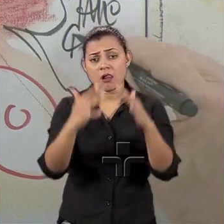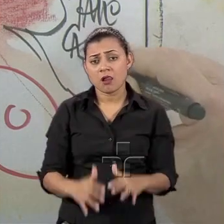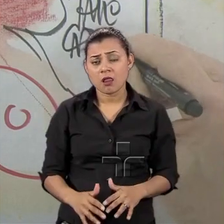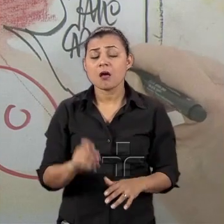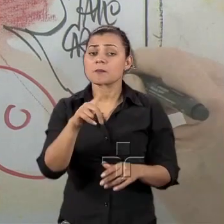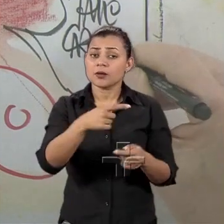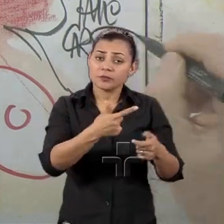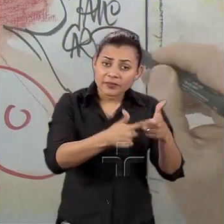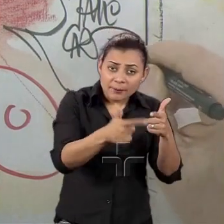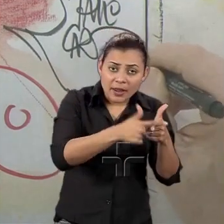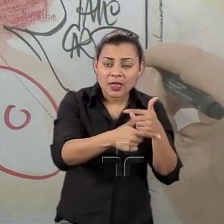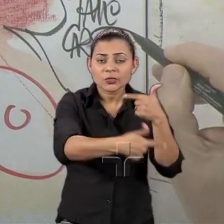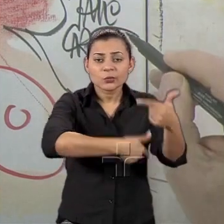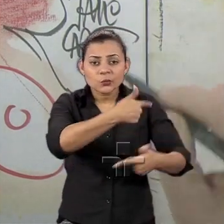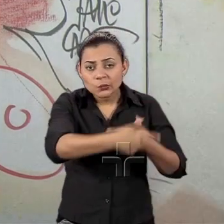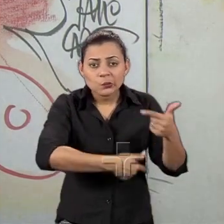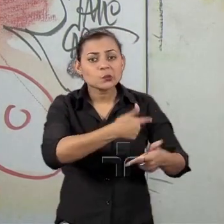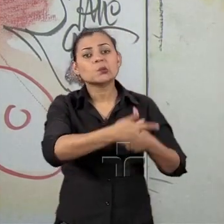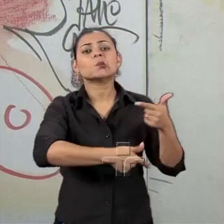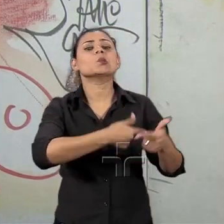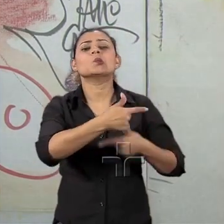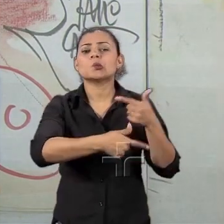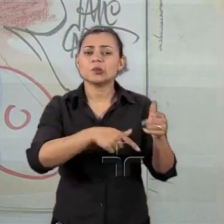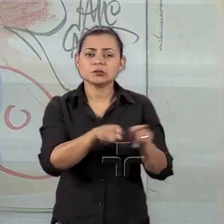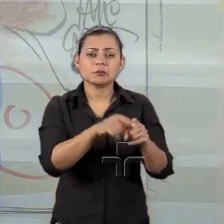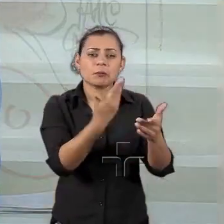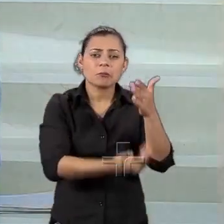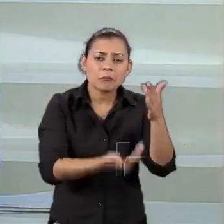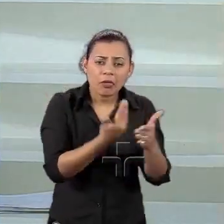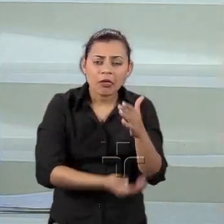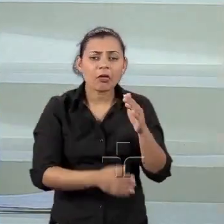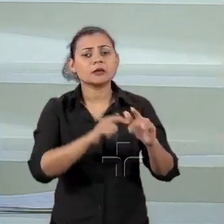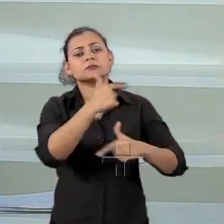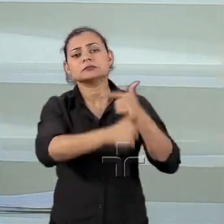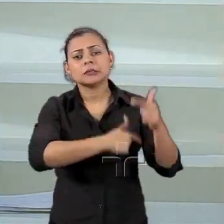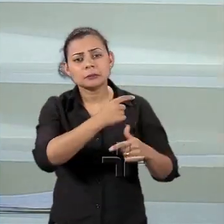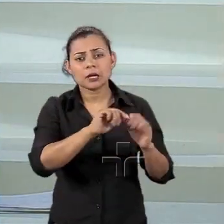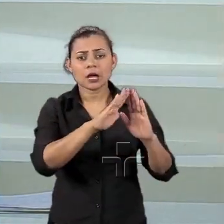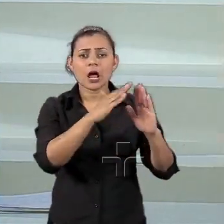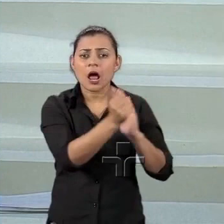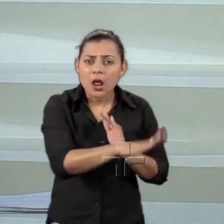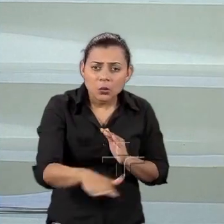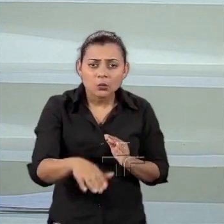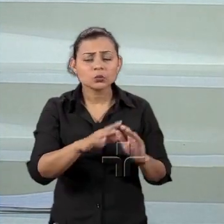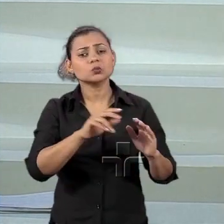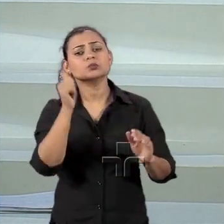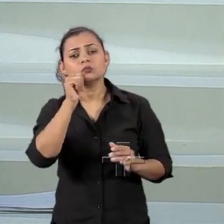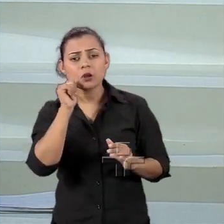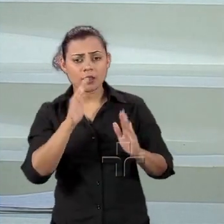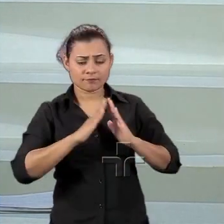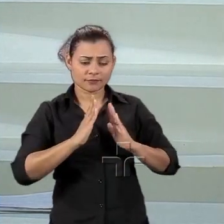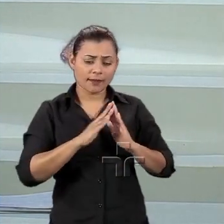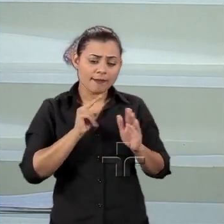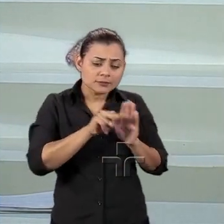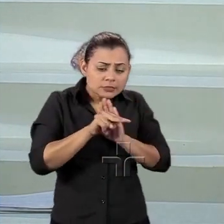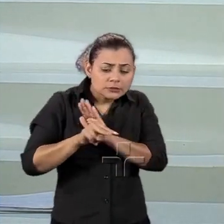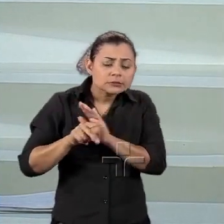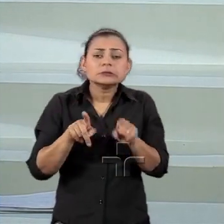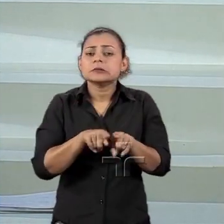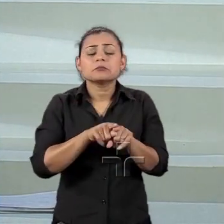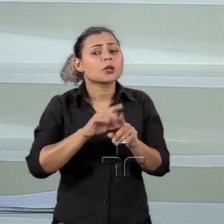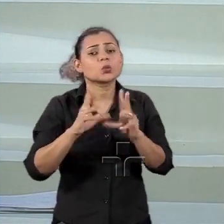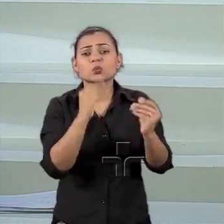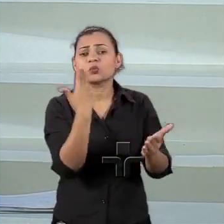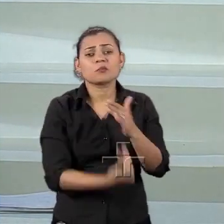comerciantes, para os estudantes, para a dona de casa. Agora, eu acho que, se isso acontecer, nós vamos ter condição de resistir, a democracia